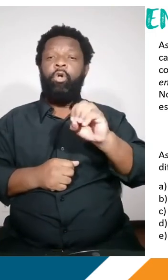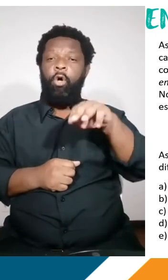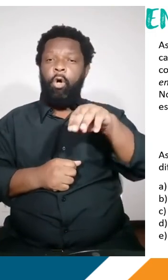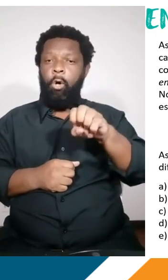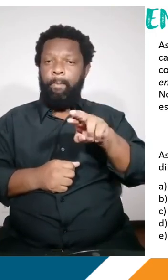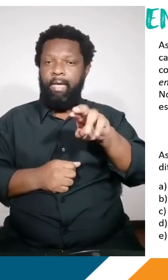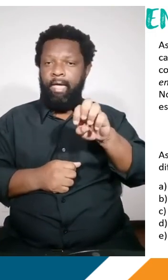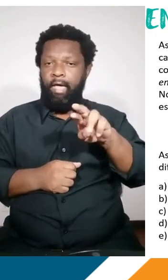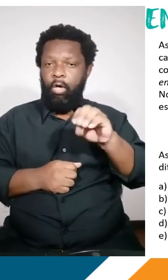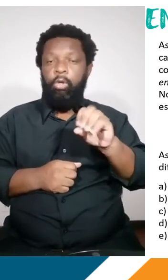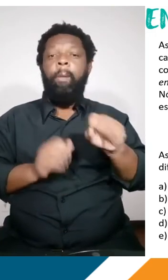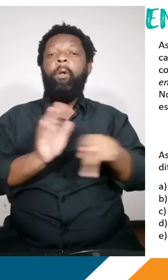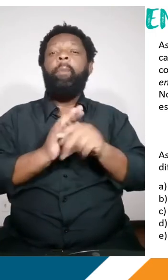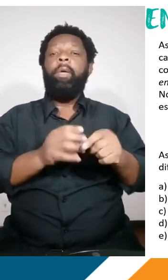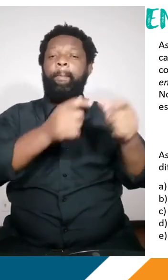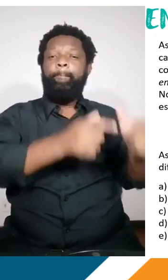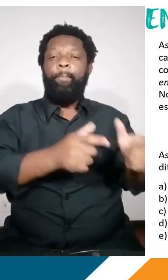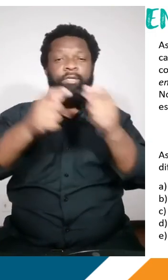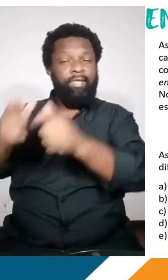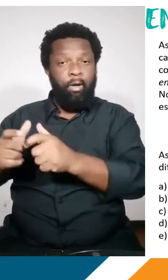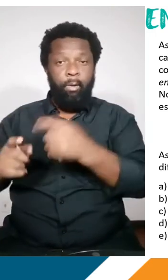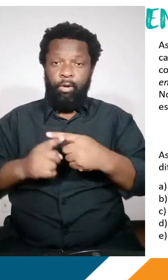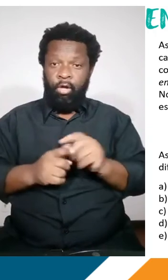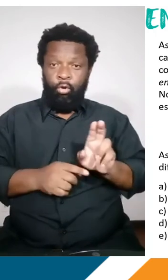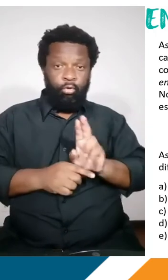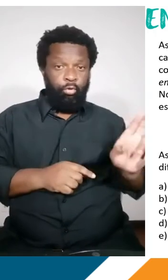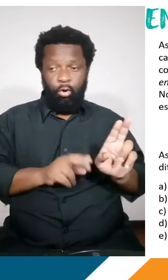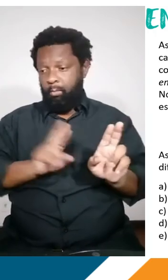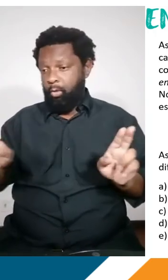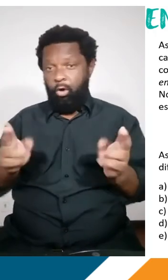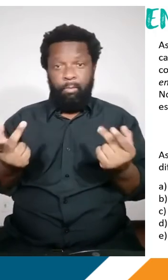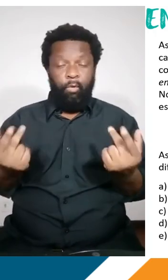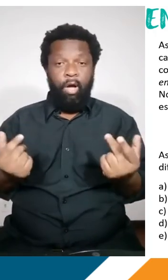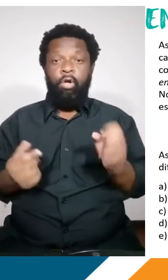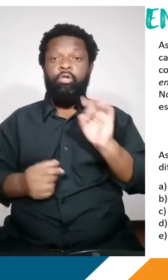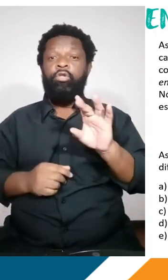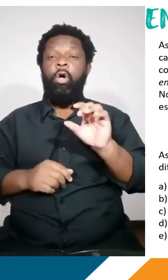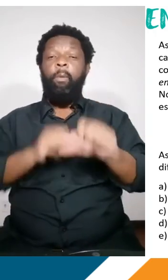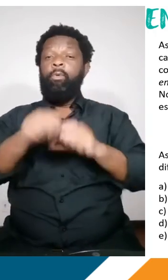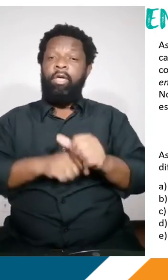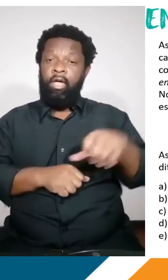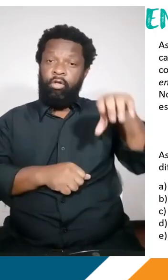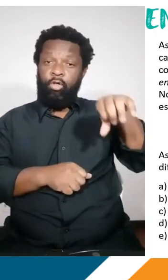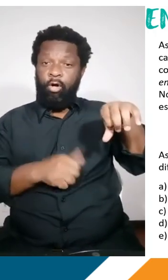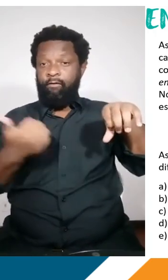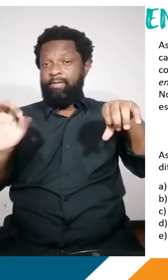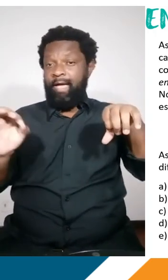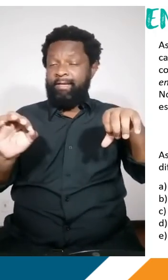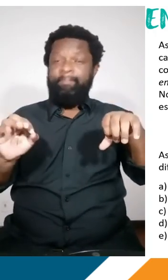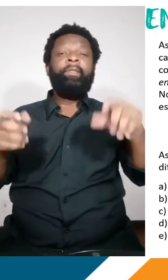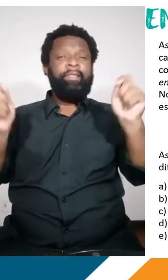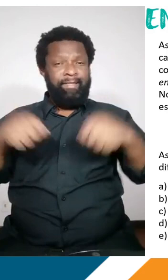de posição, porque o nome é igualzinho, só está mudando a posição do 9 para o 10.